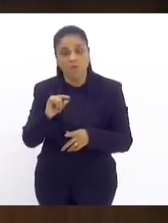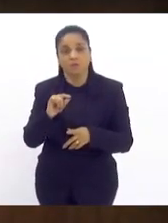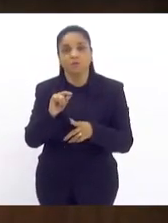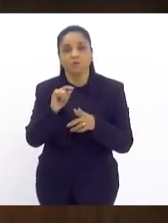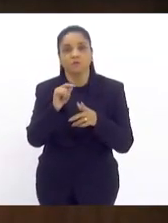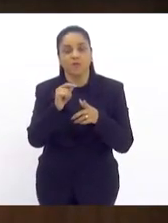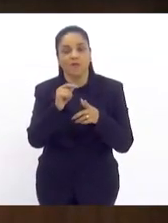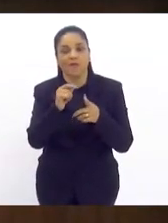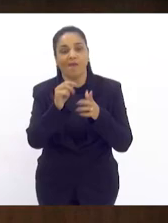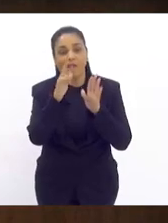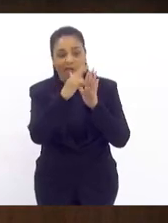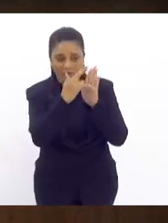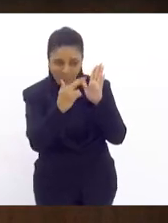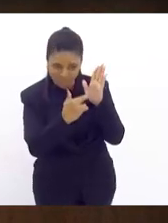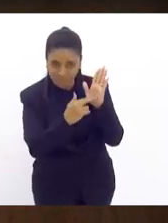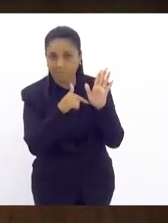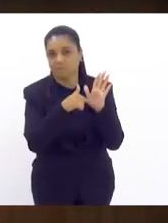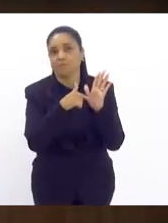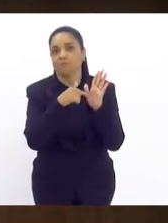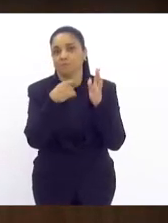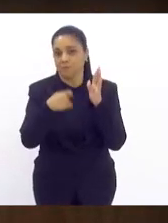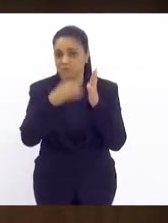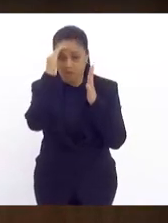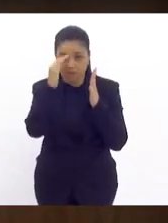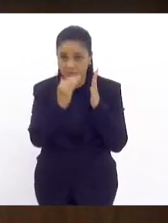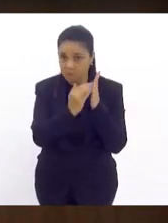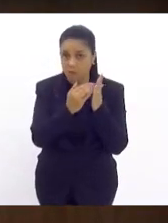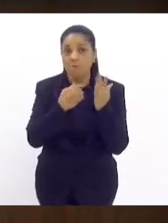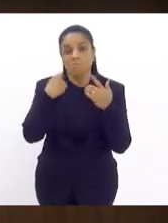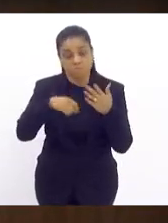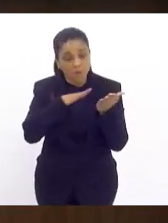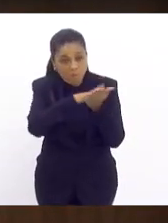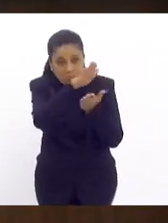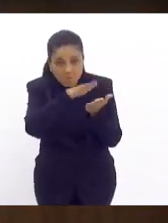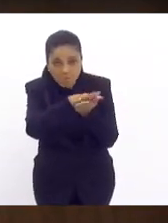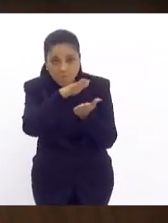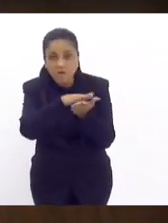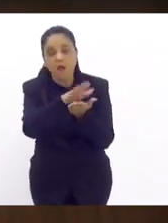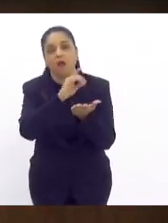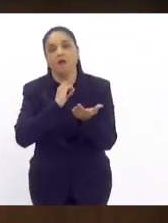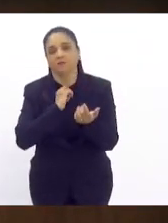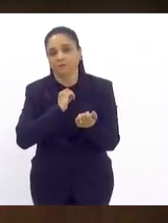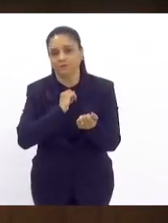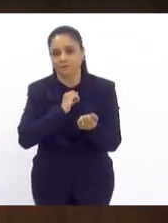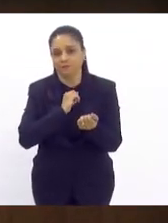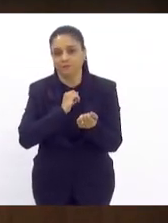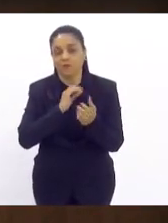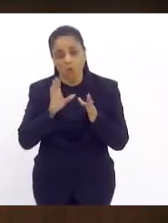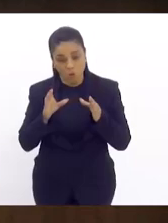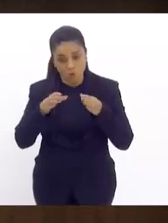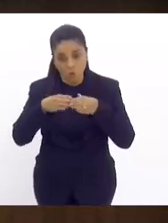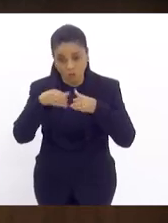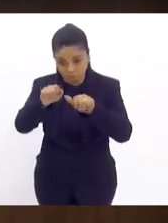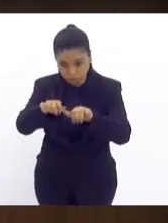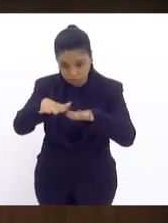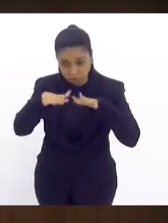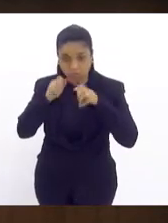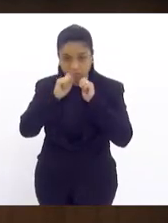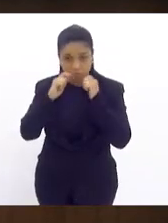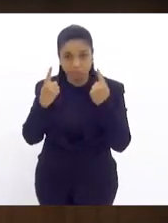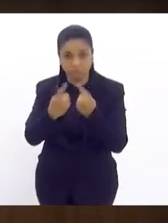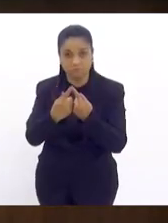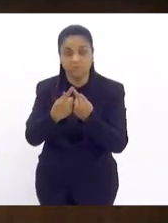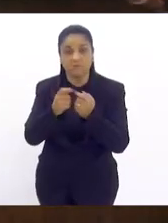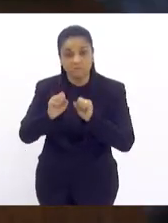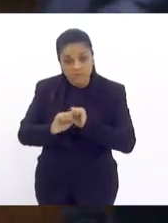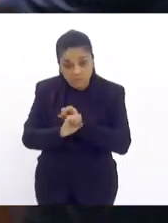regulamentado também pelo que precisa ser publicado e entrar em vigor isso diz respeito ao conjunto da casa e é fundamental que